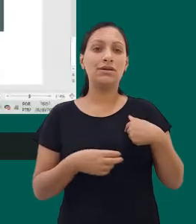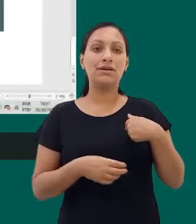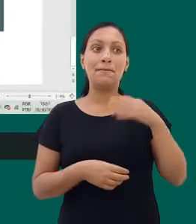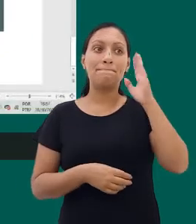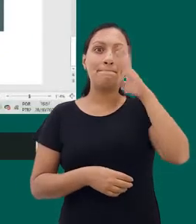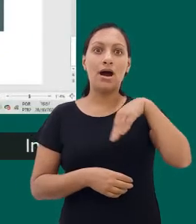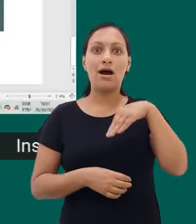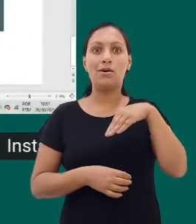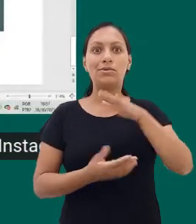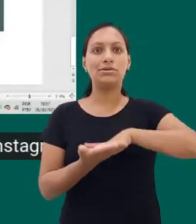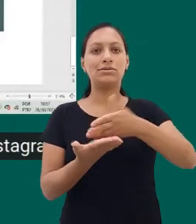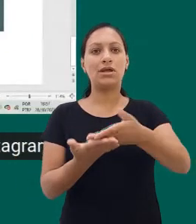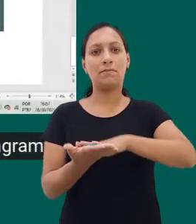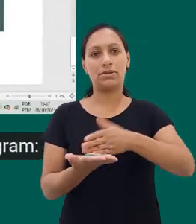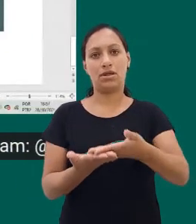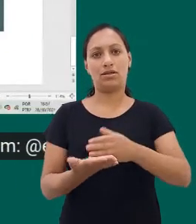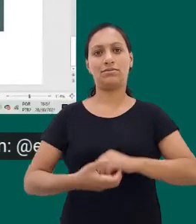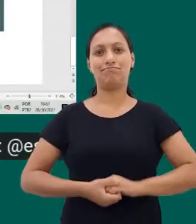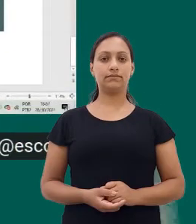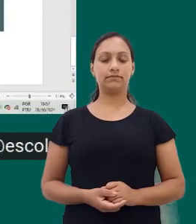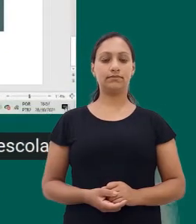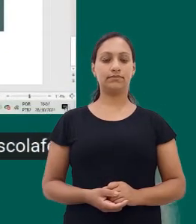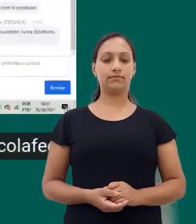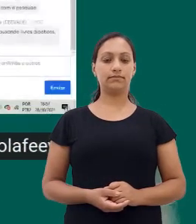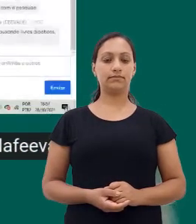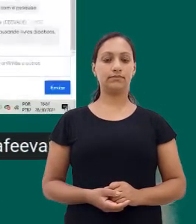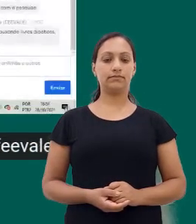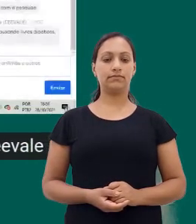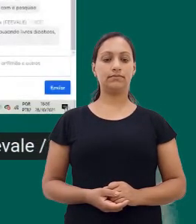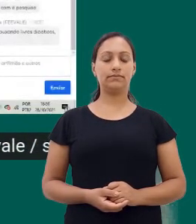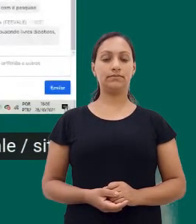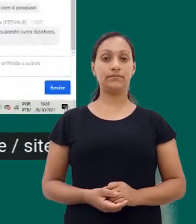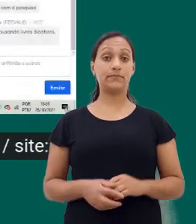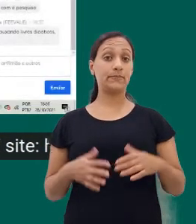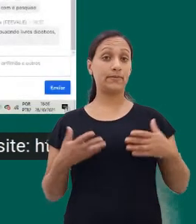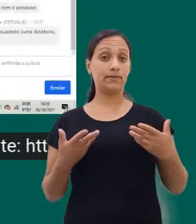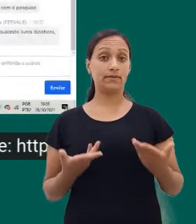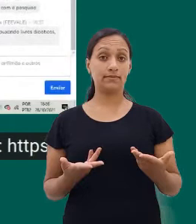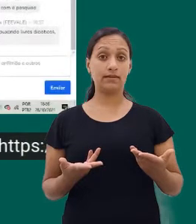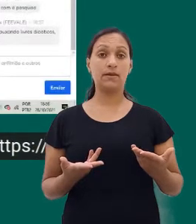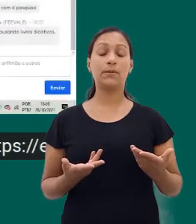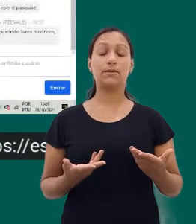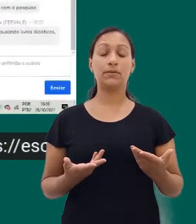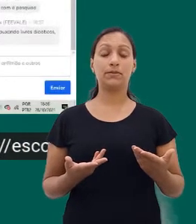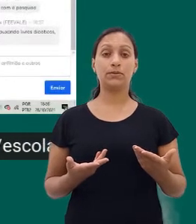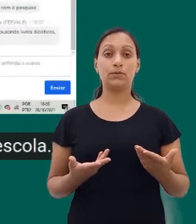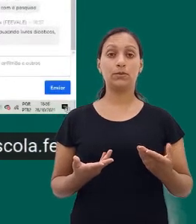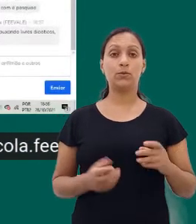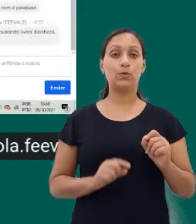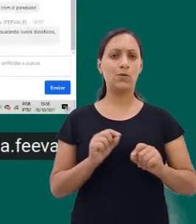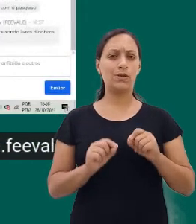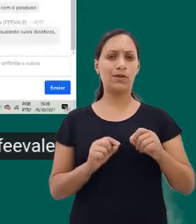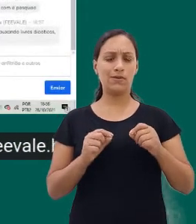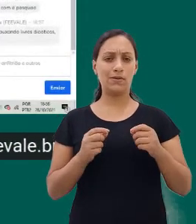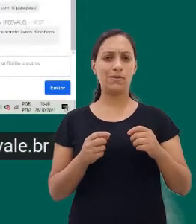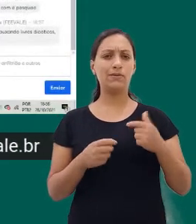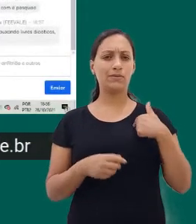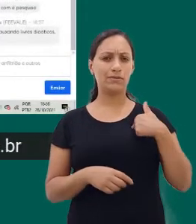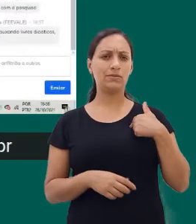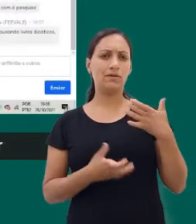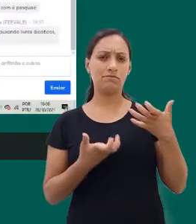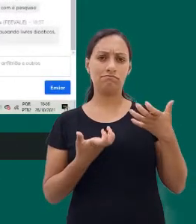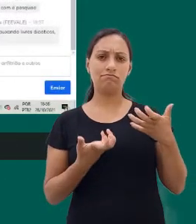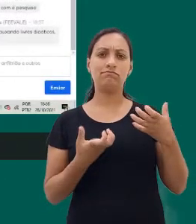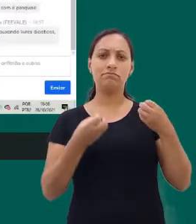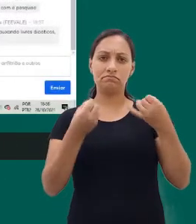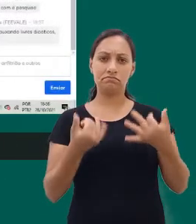mal interpretado. Então, pessoal, o que eu queria dizer é que